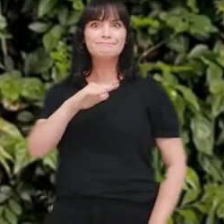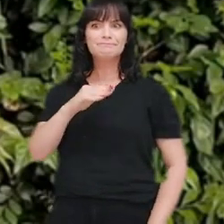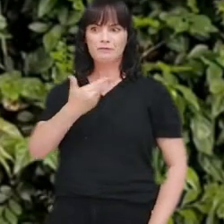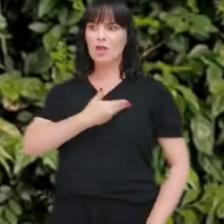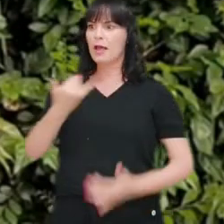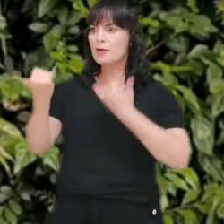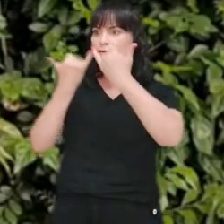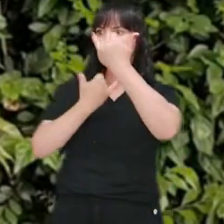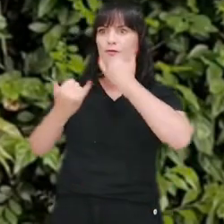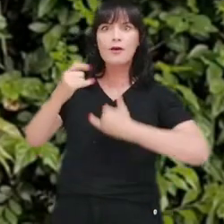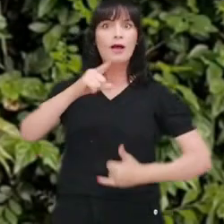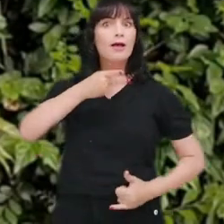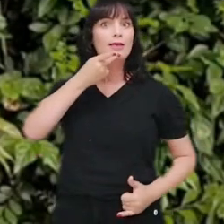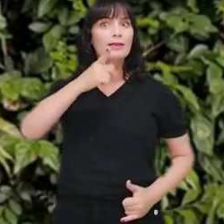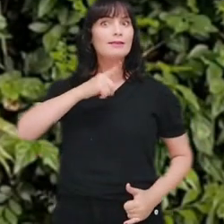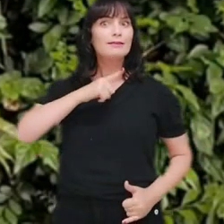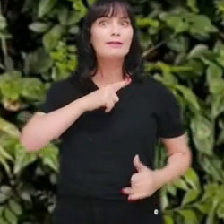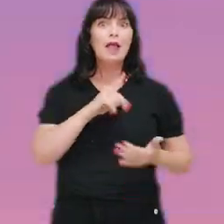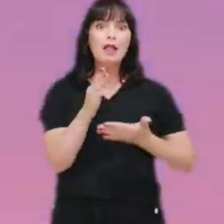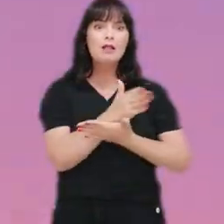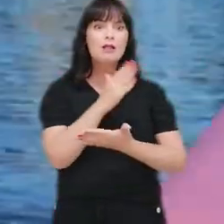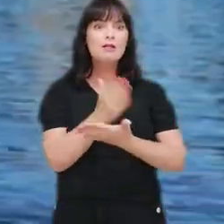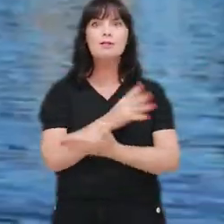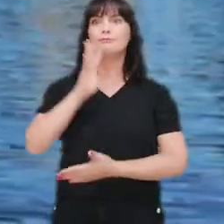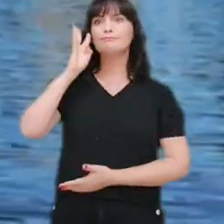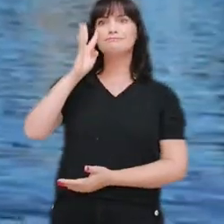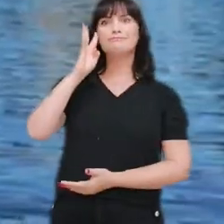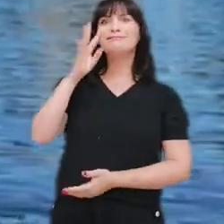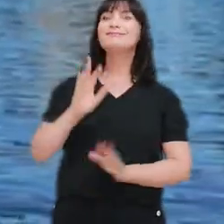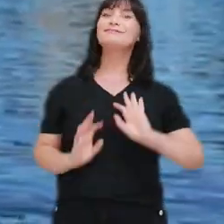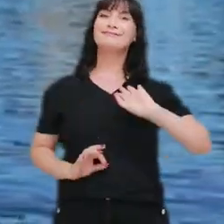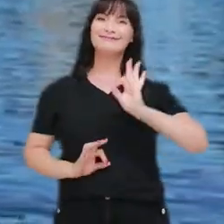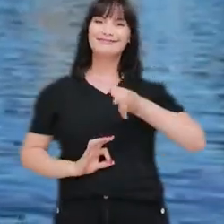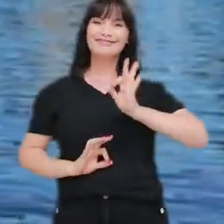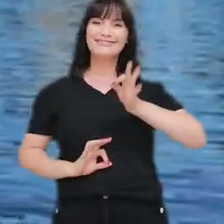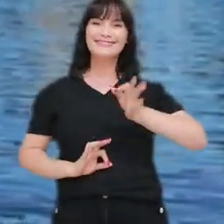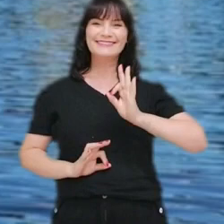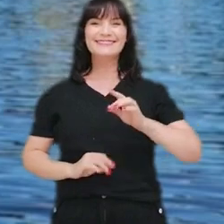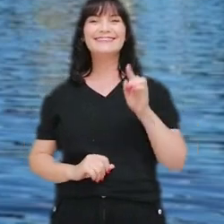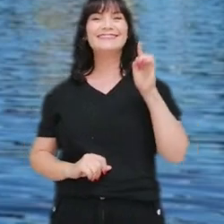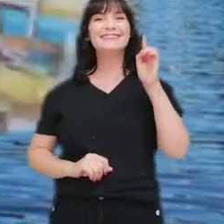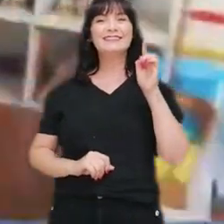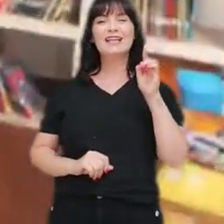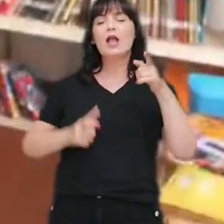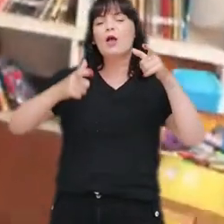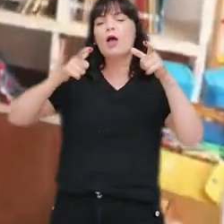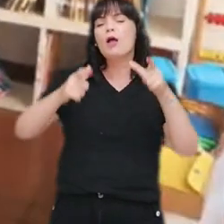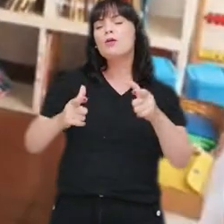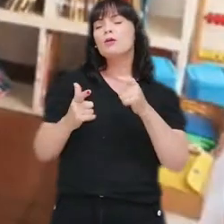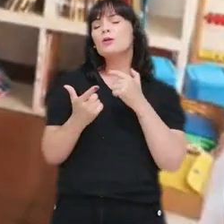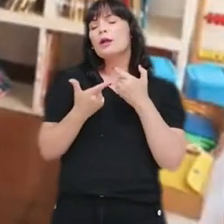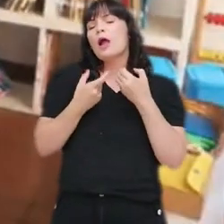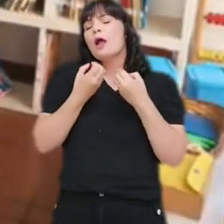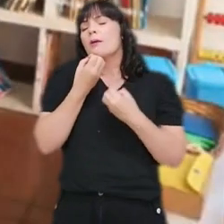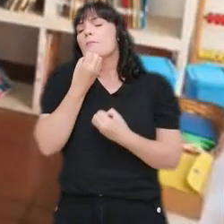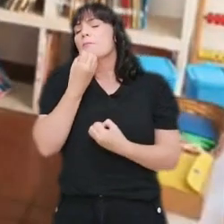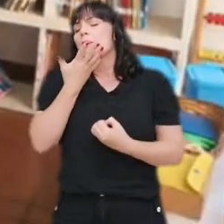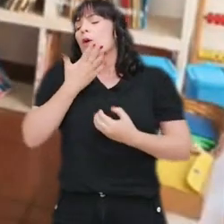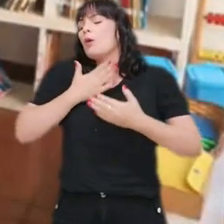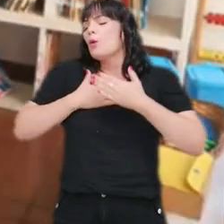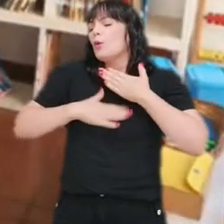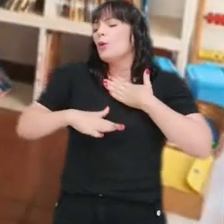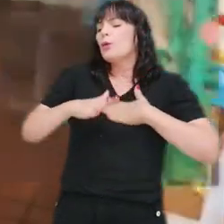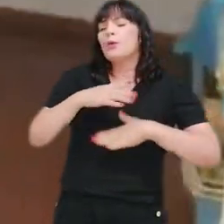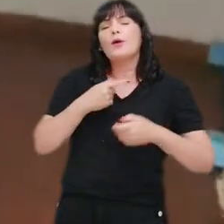tem muitos livros legais. Yes, Kate, é um espaço aconchegante